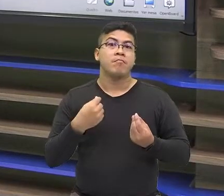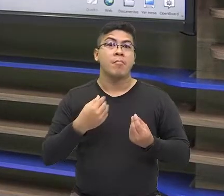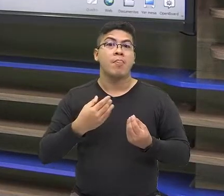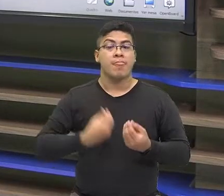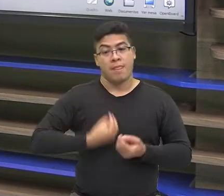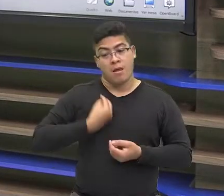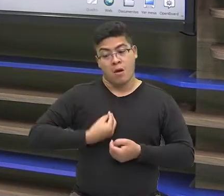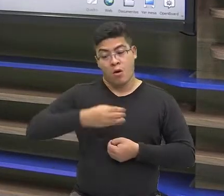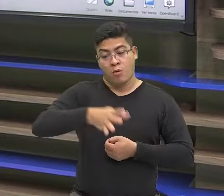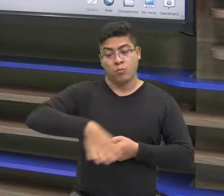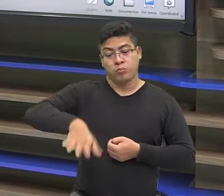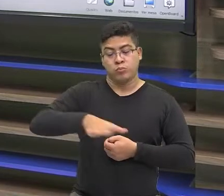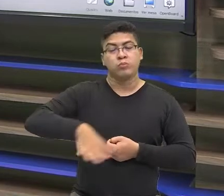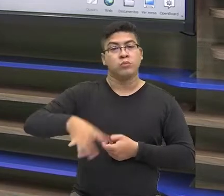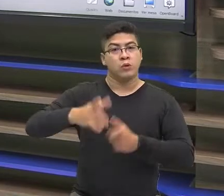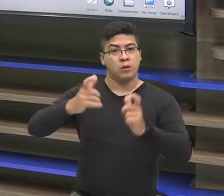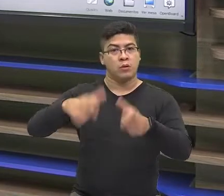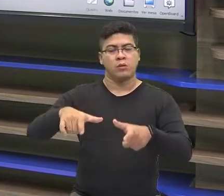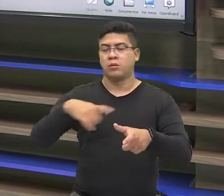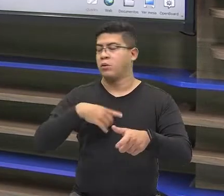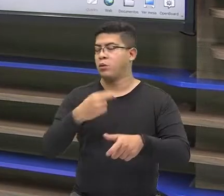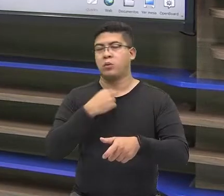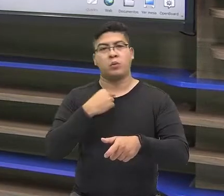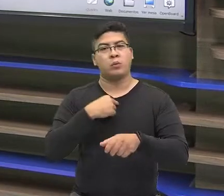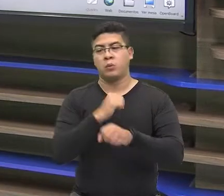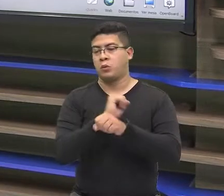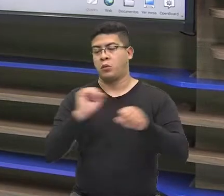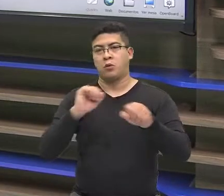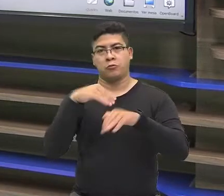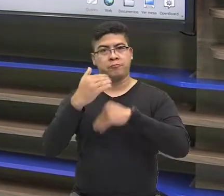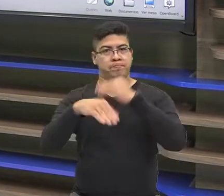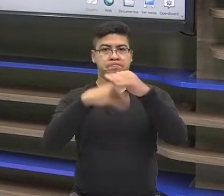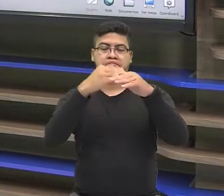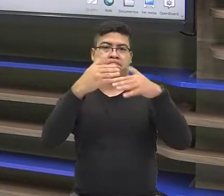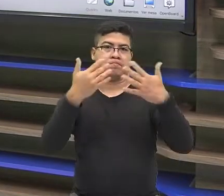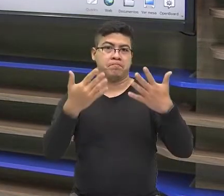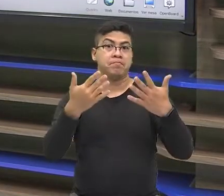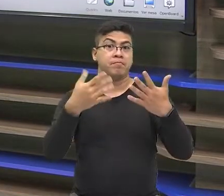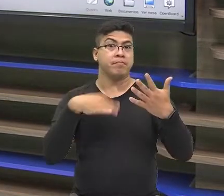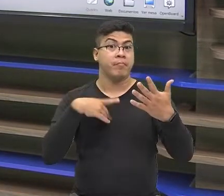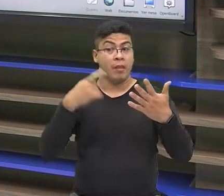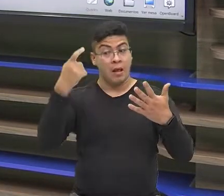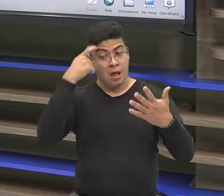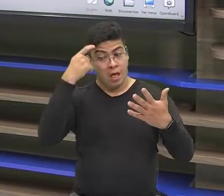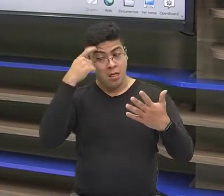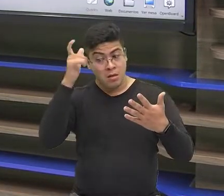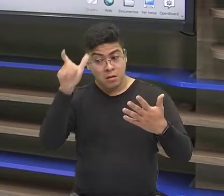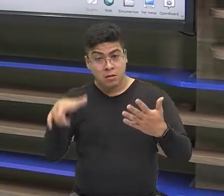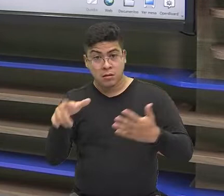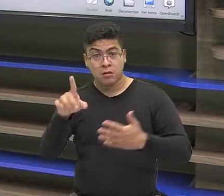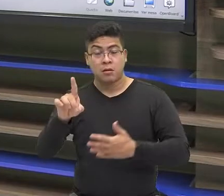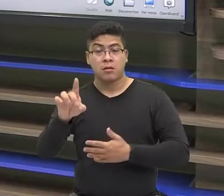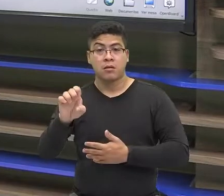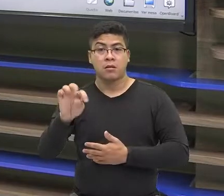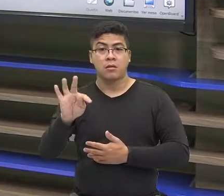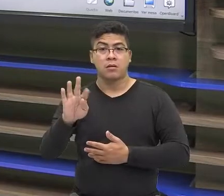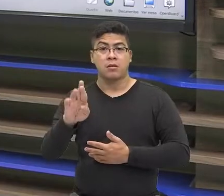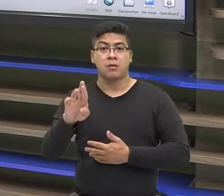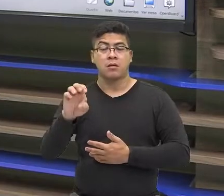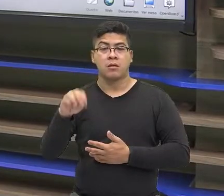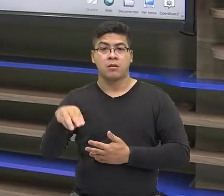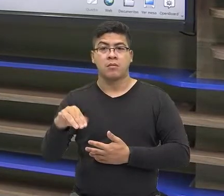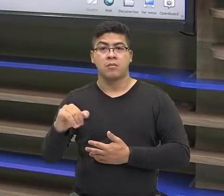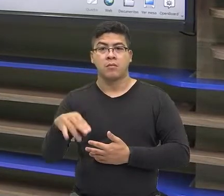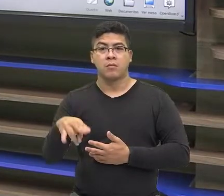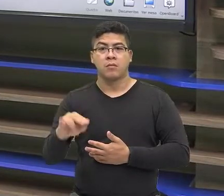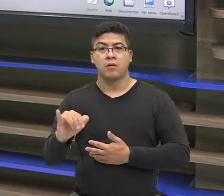habitante daquele lugar, não poderia progredir. Então, essa era a ideia do determinismo, do